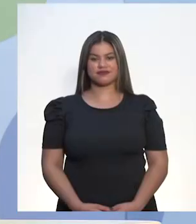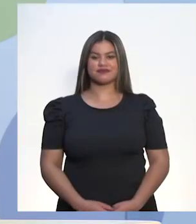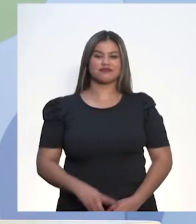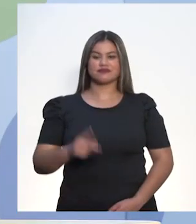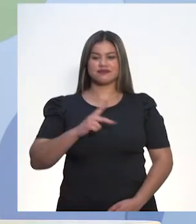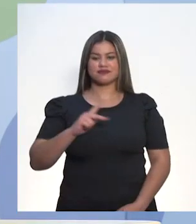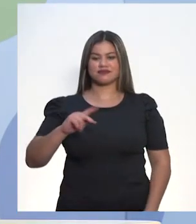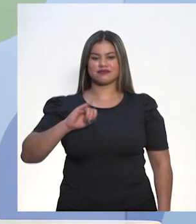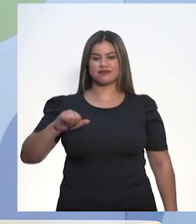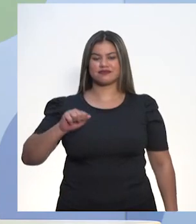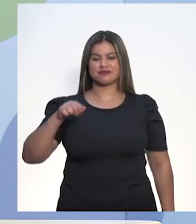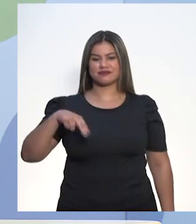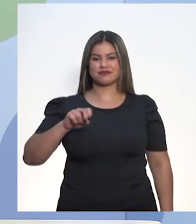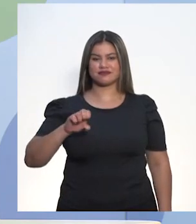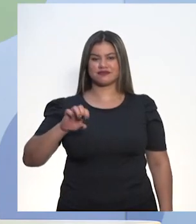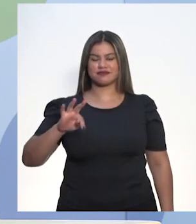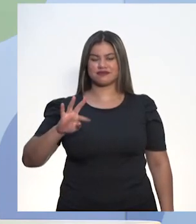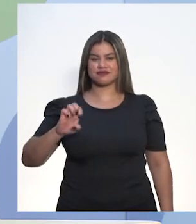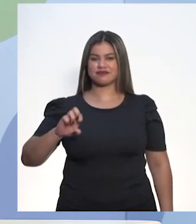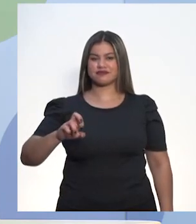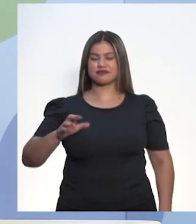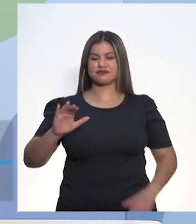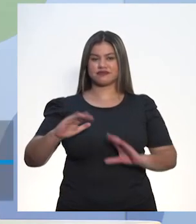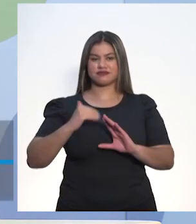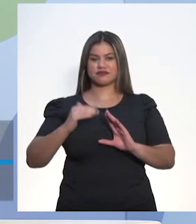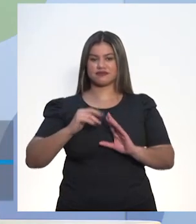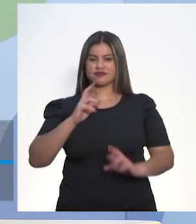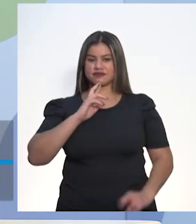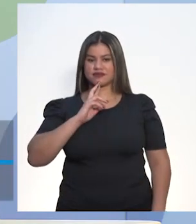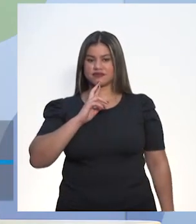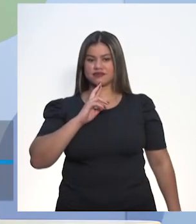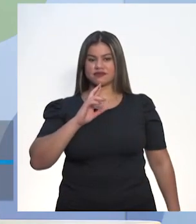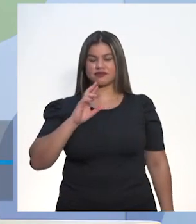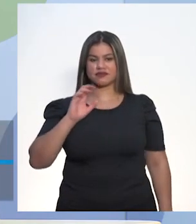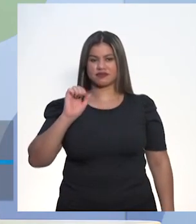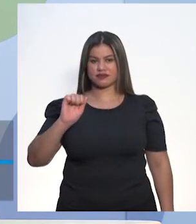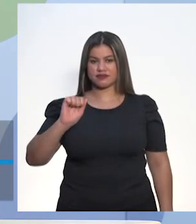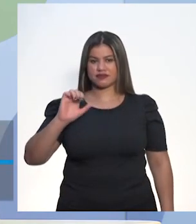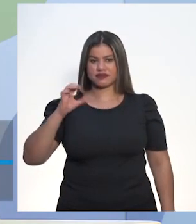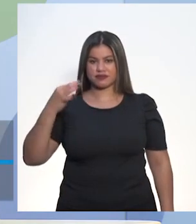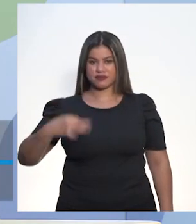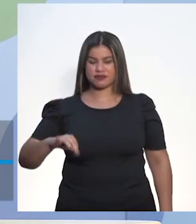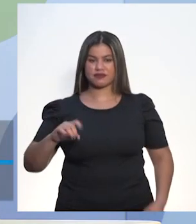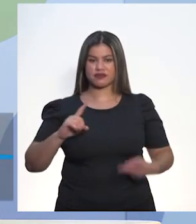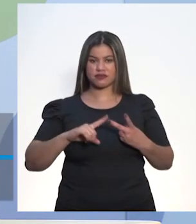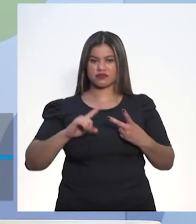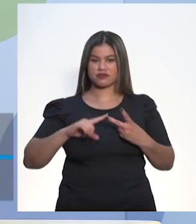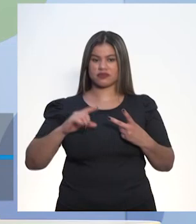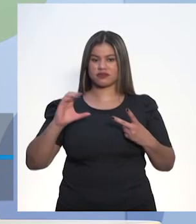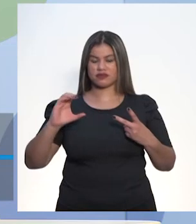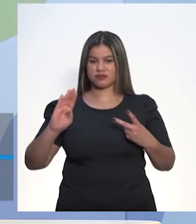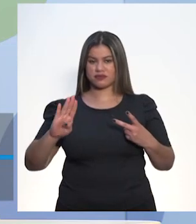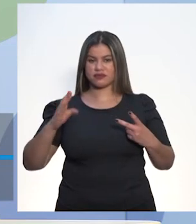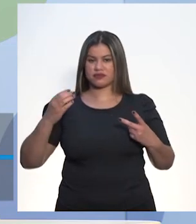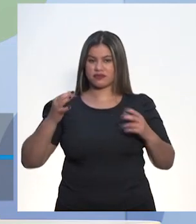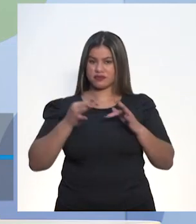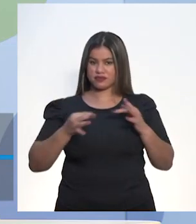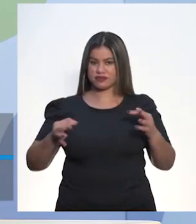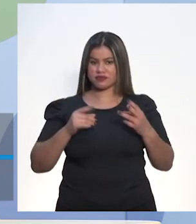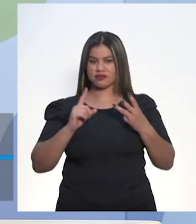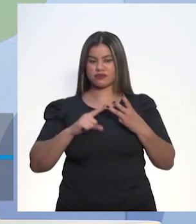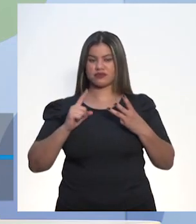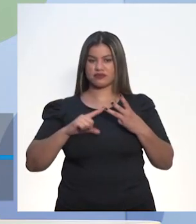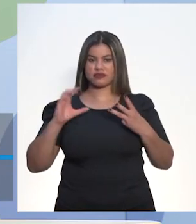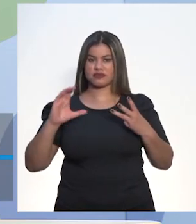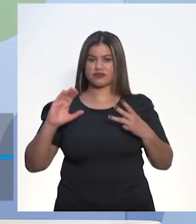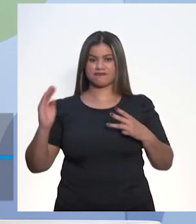Professora Janete mandando as respostas do pessoal. Na letra A é um evento certo, na letra B é um evento simples, na letra C um evento